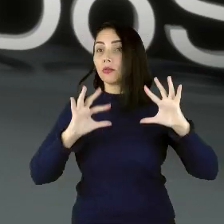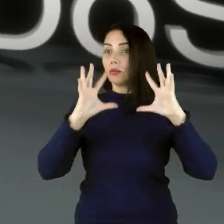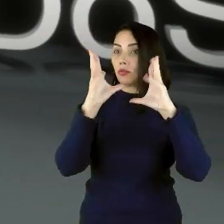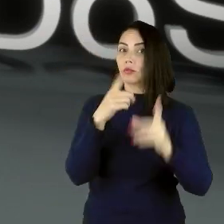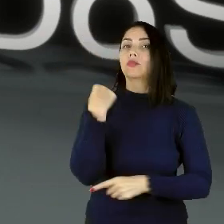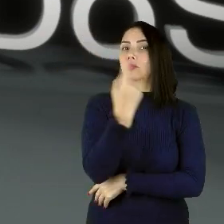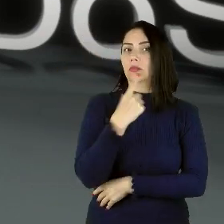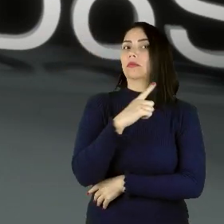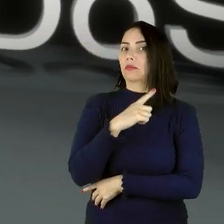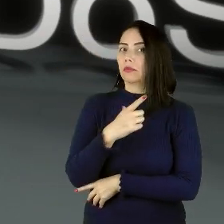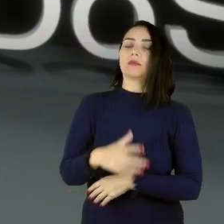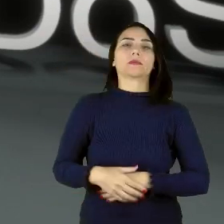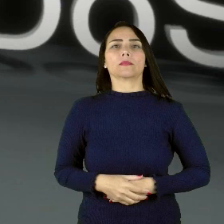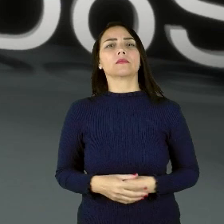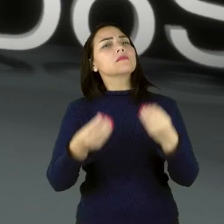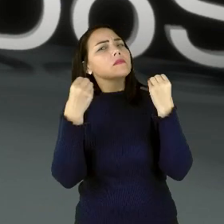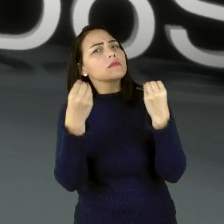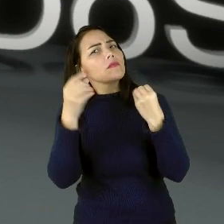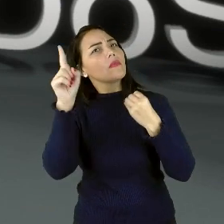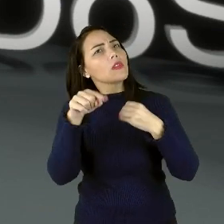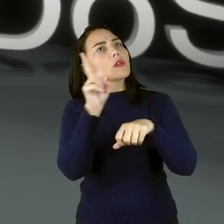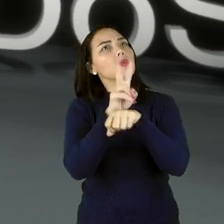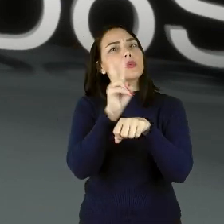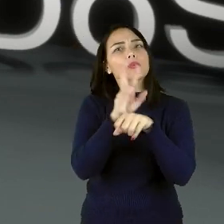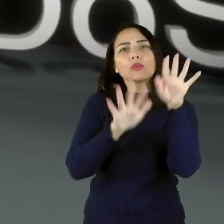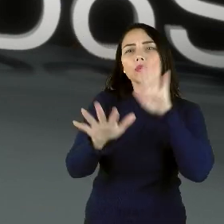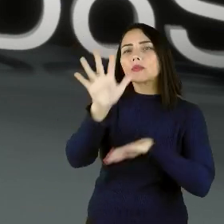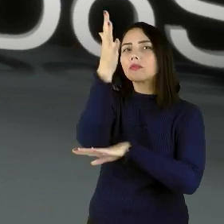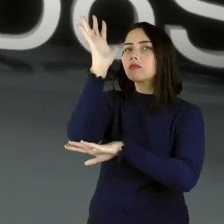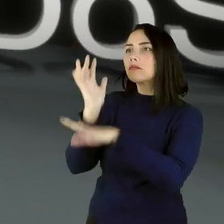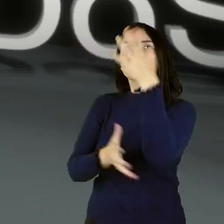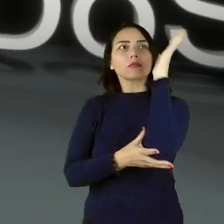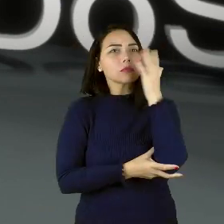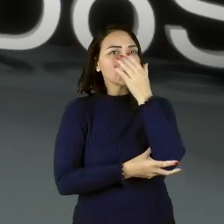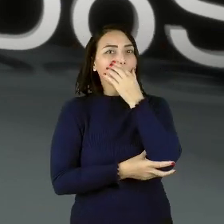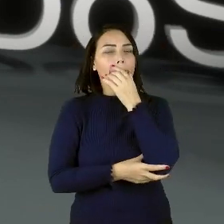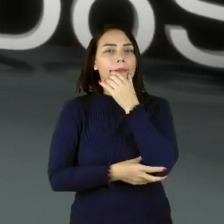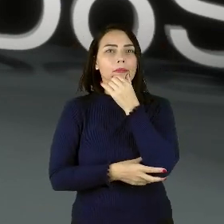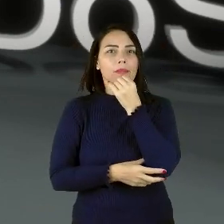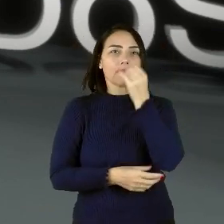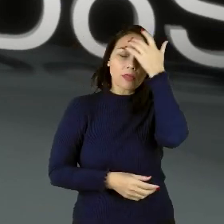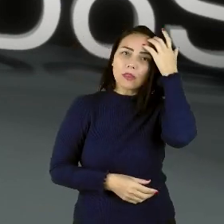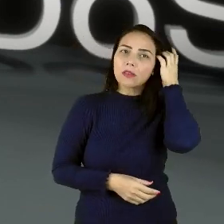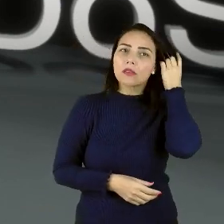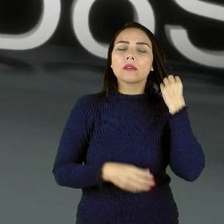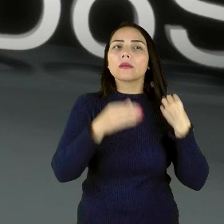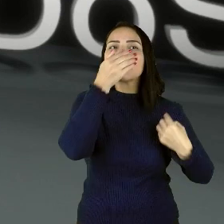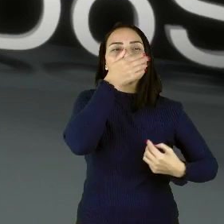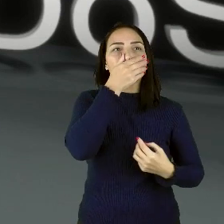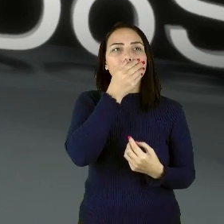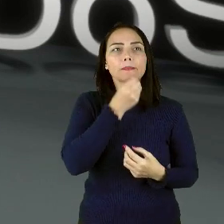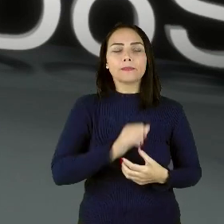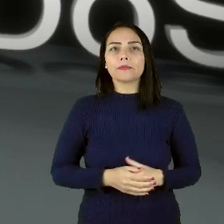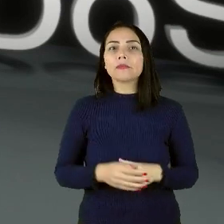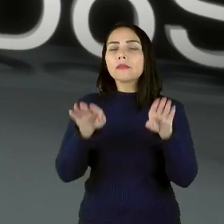todos nós temos, como é o cuidado com o meio ambiente. E ao mesmo tempo, eu também ia me familiarizando com